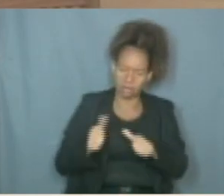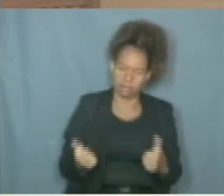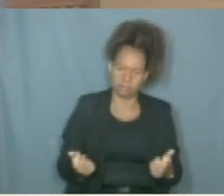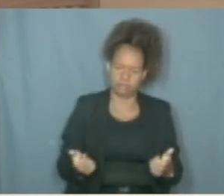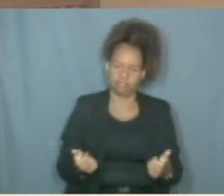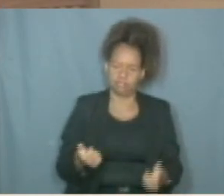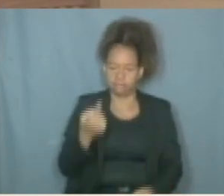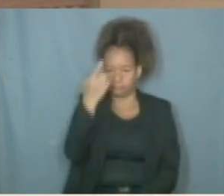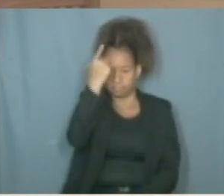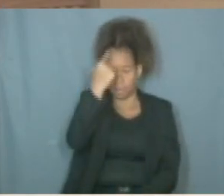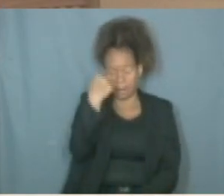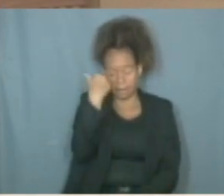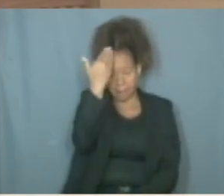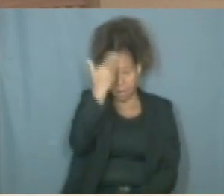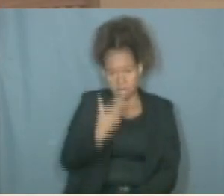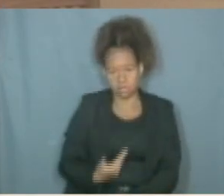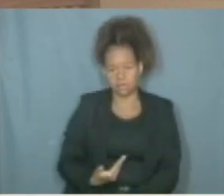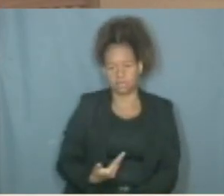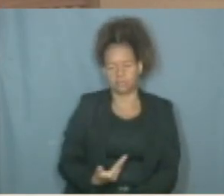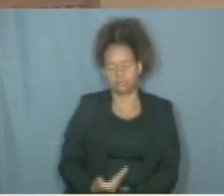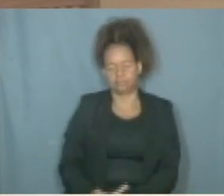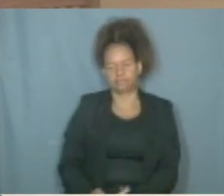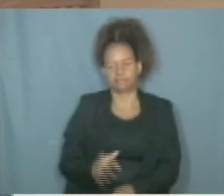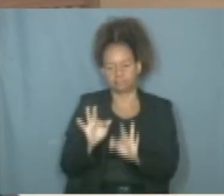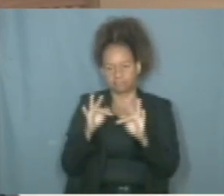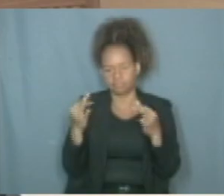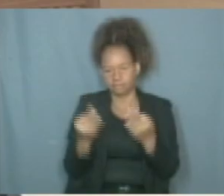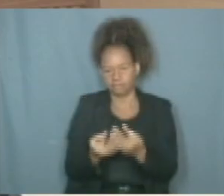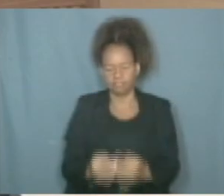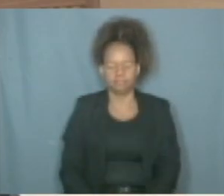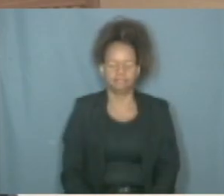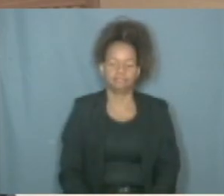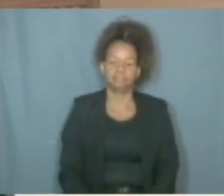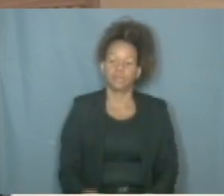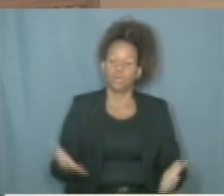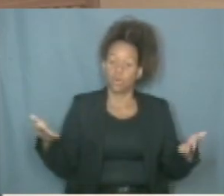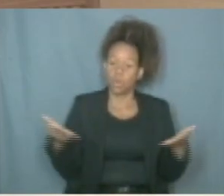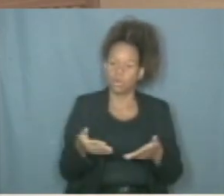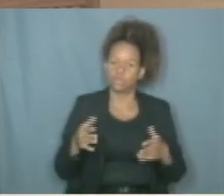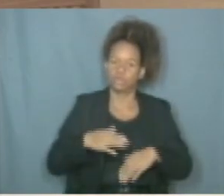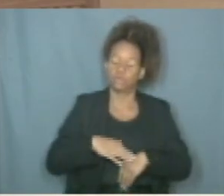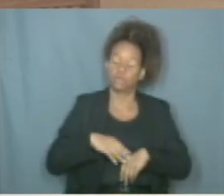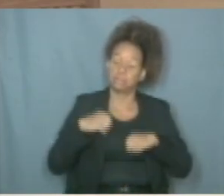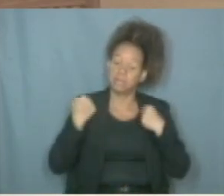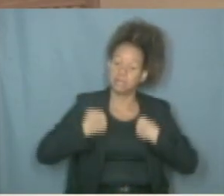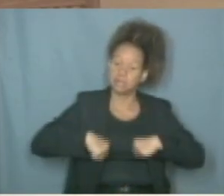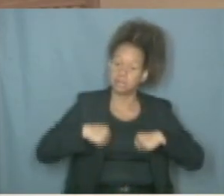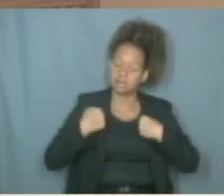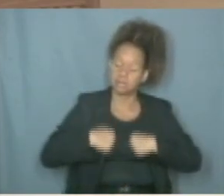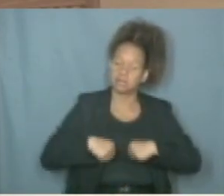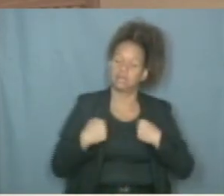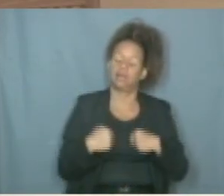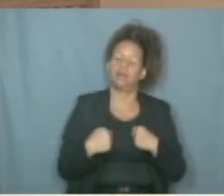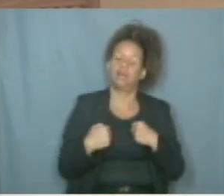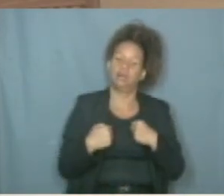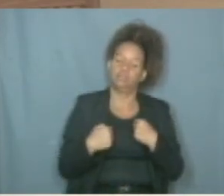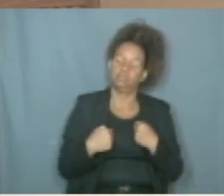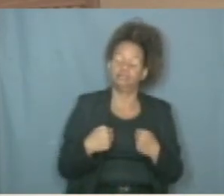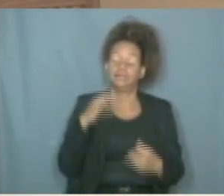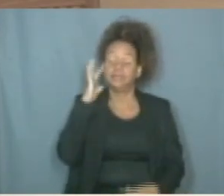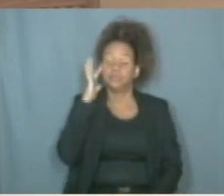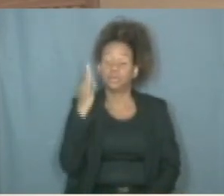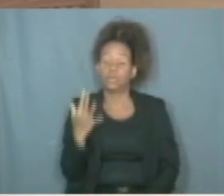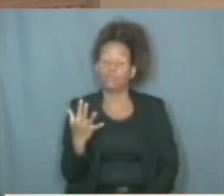mudar a condição dessas famílias? Então hoje nós precisamos, na maioria dos casos, de